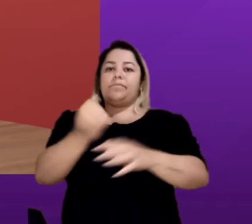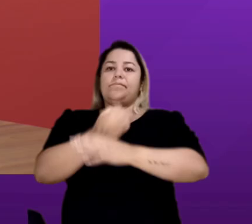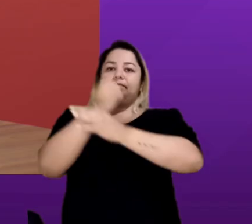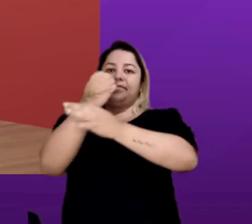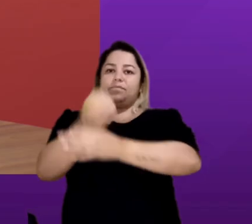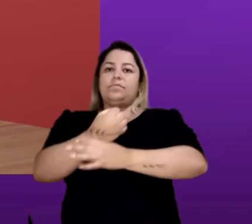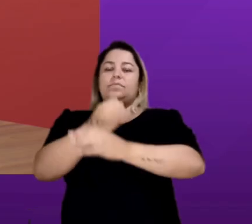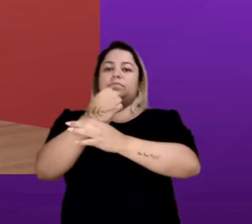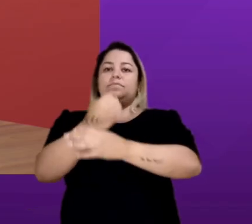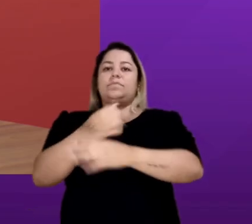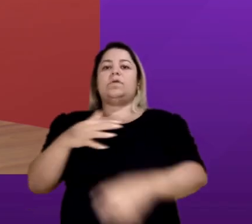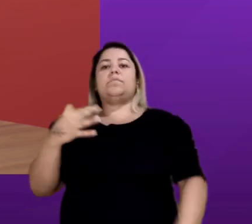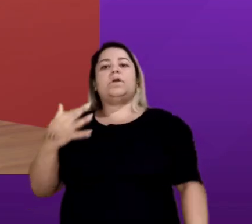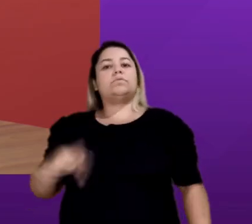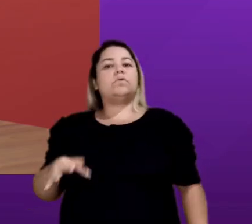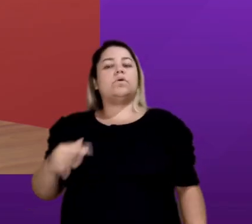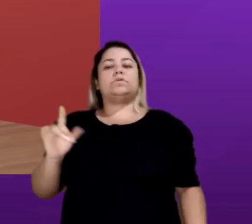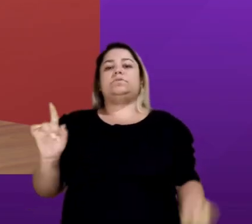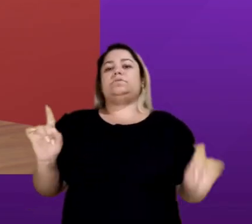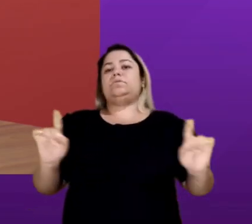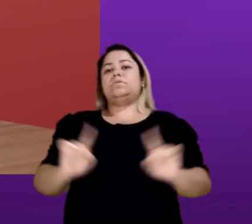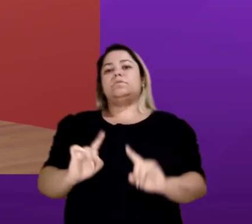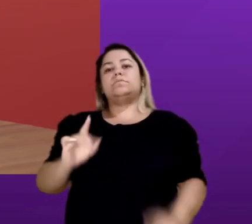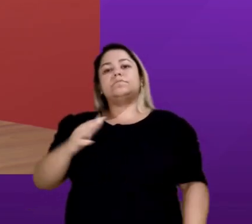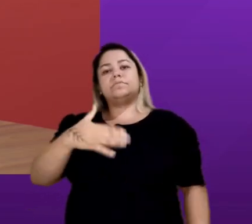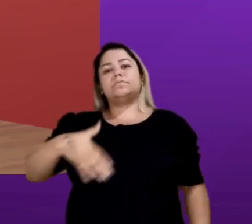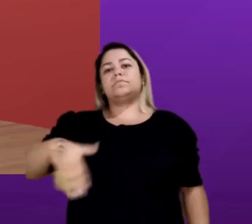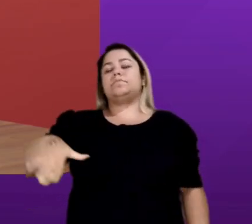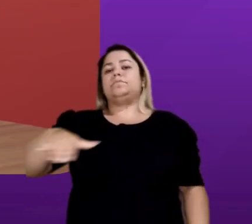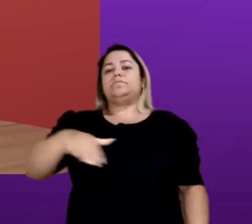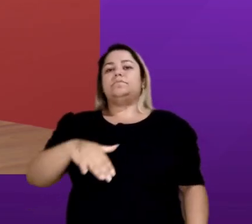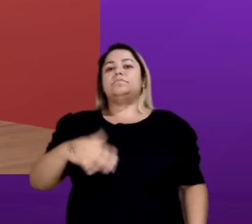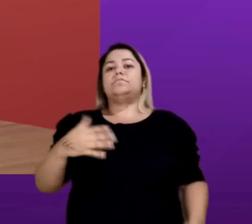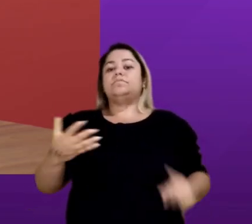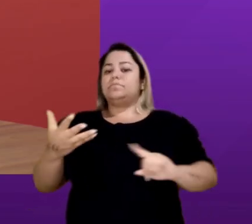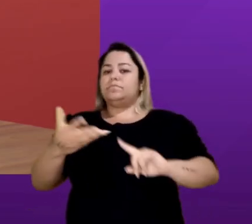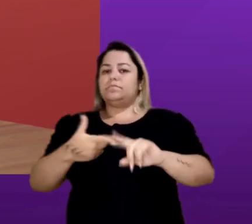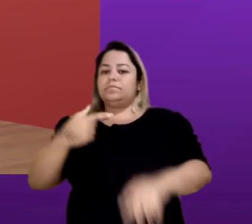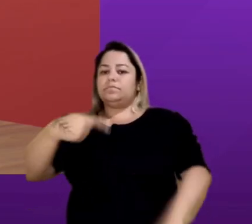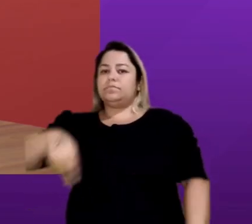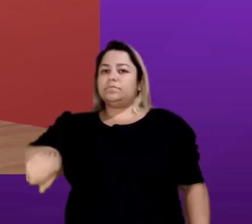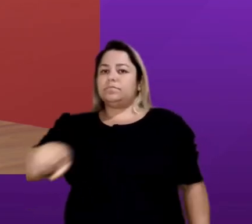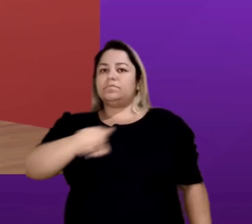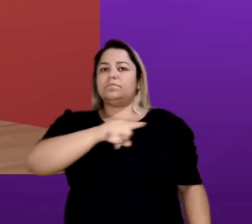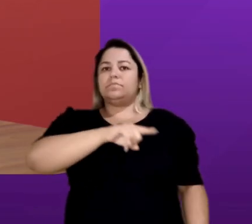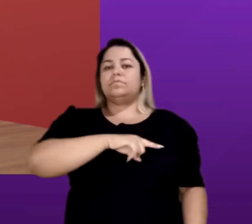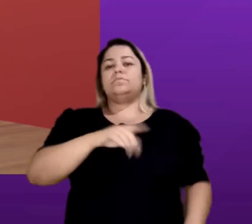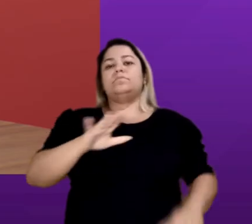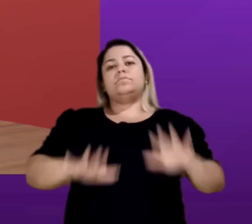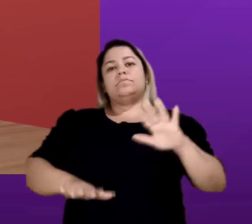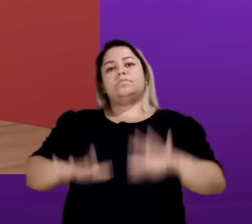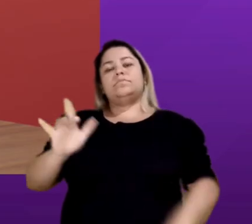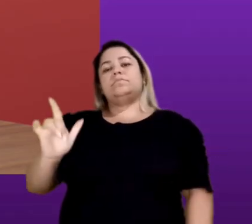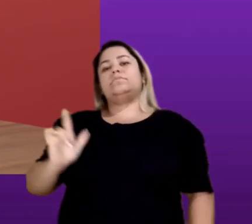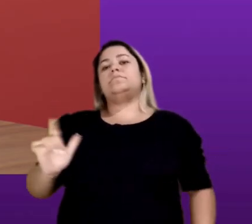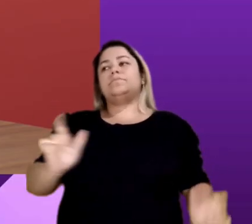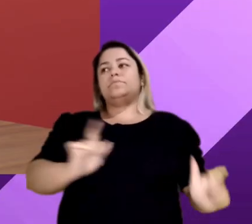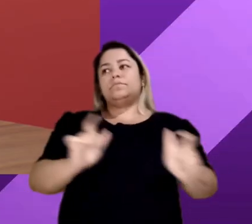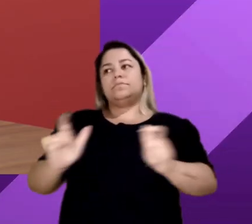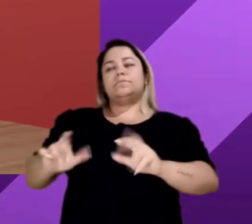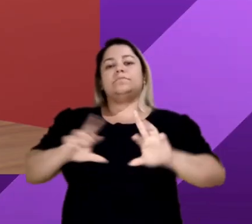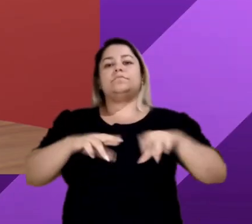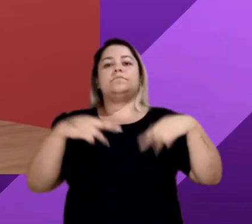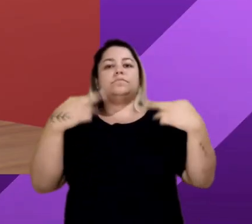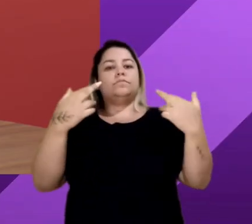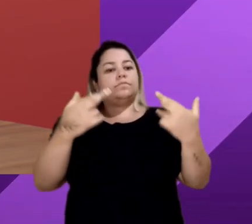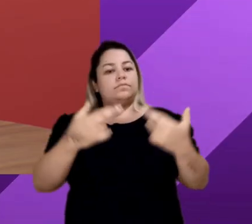dor ainda, não é a maioria. Muitas de nós sequer muitas vezes tem espaços nas reuniões para levar